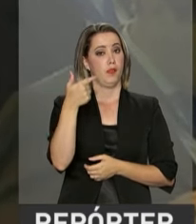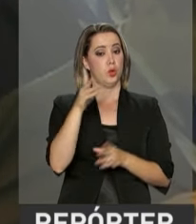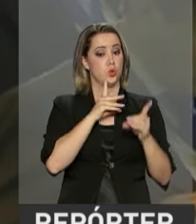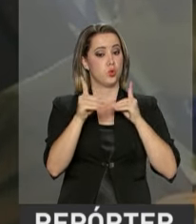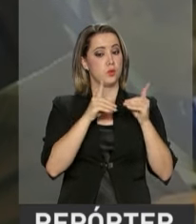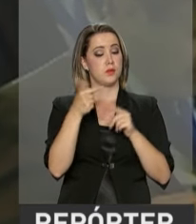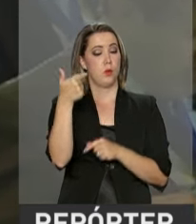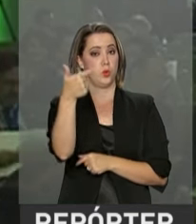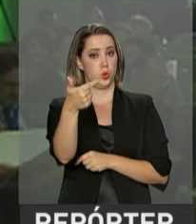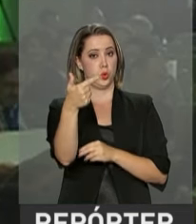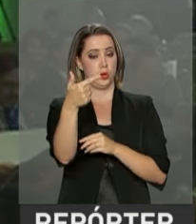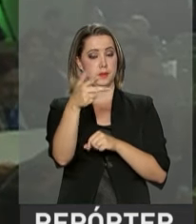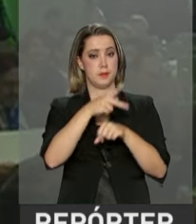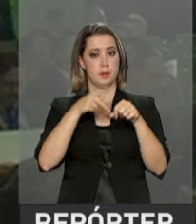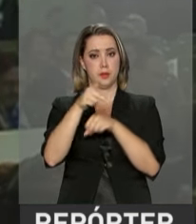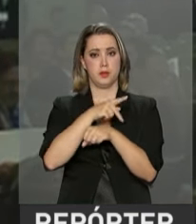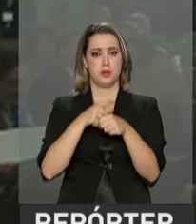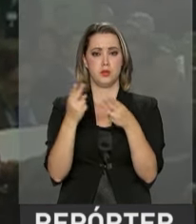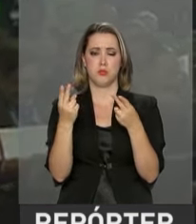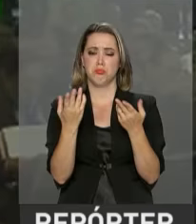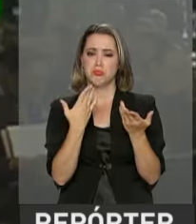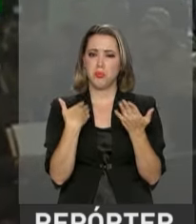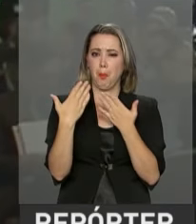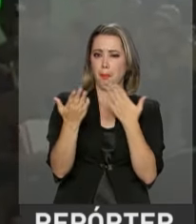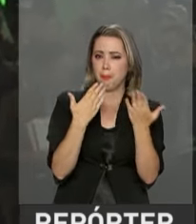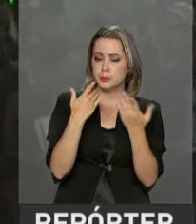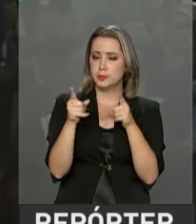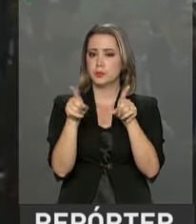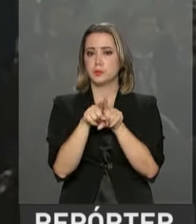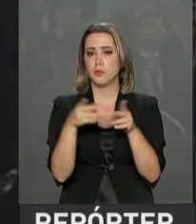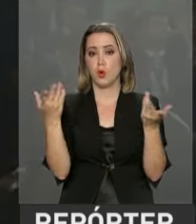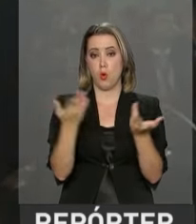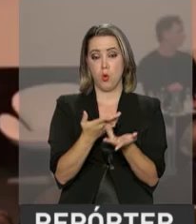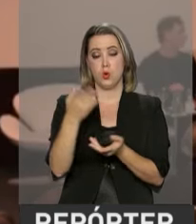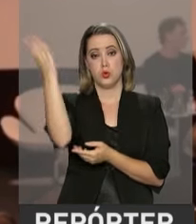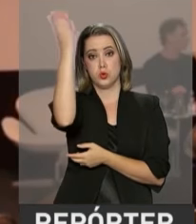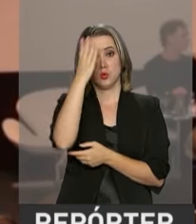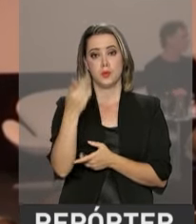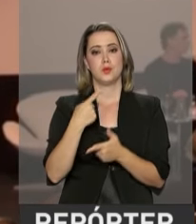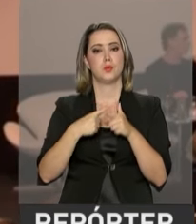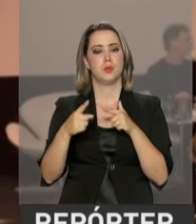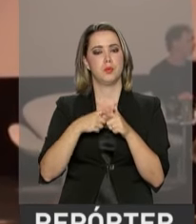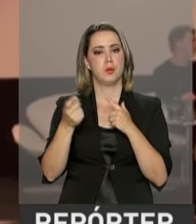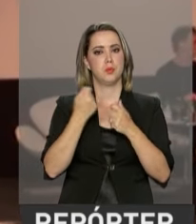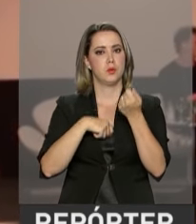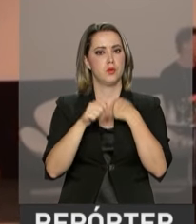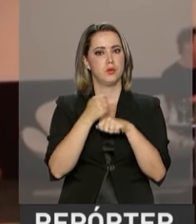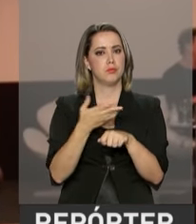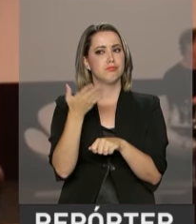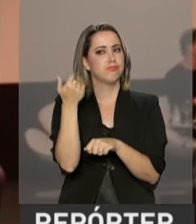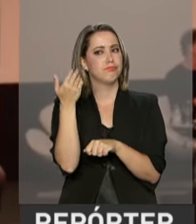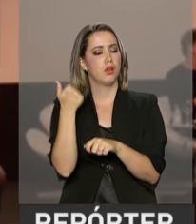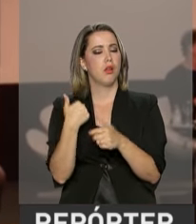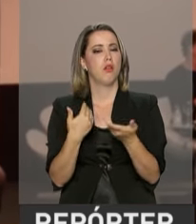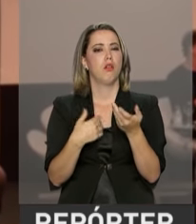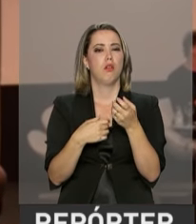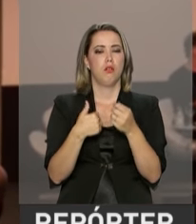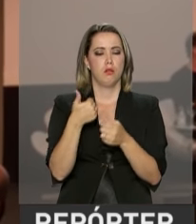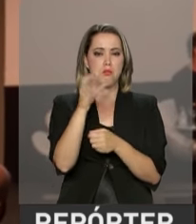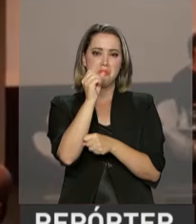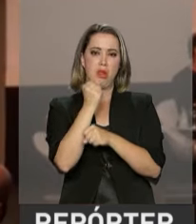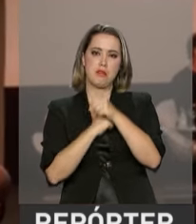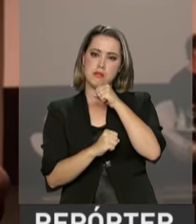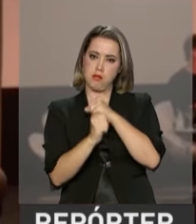características comuns assim como o brasil atravessa hoje uma crise econômica no início da década a espanha passou pelo mesmo problema